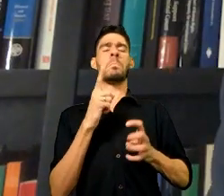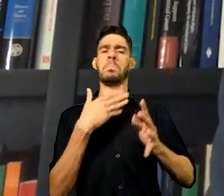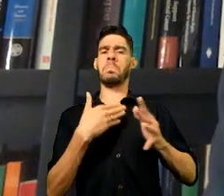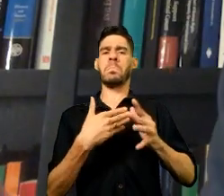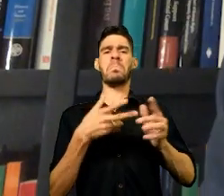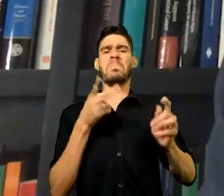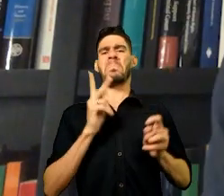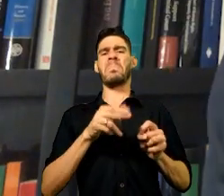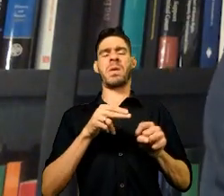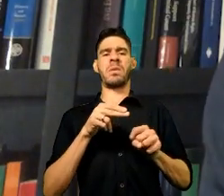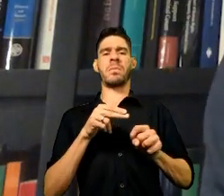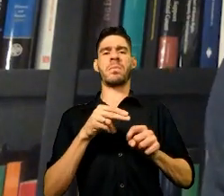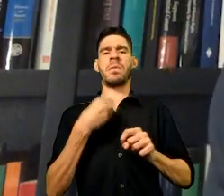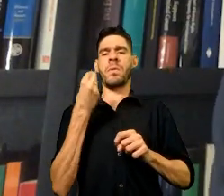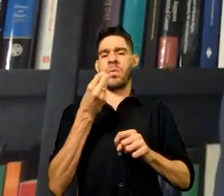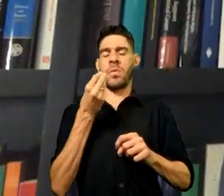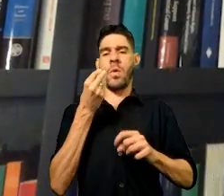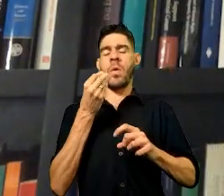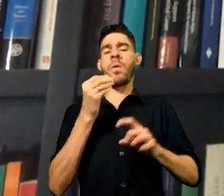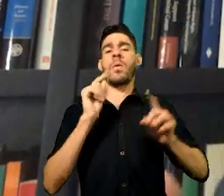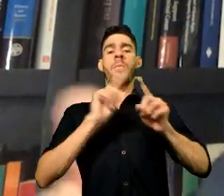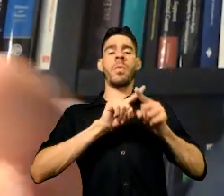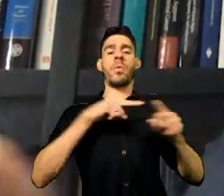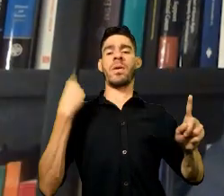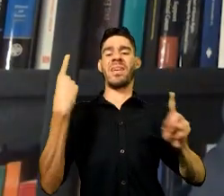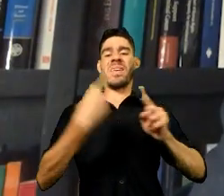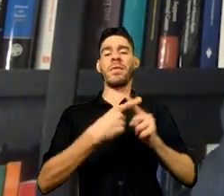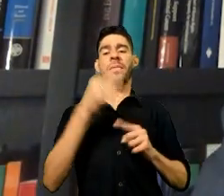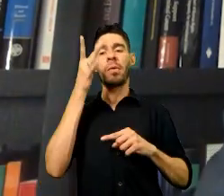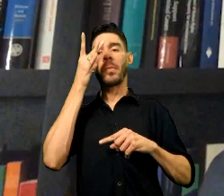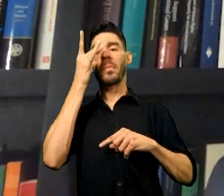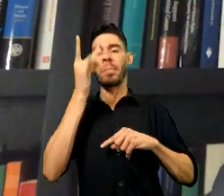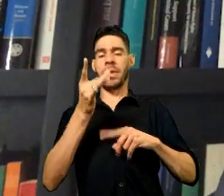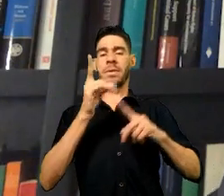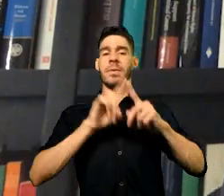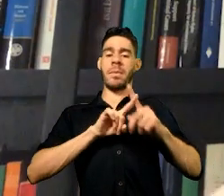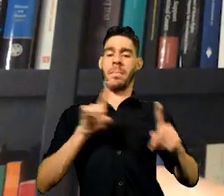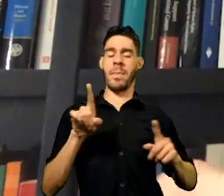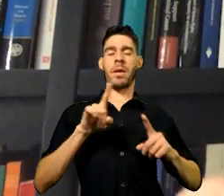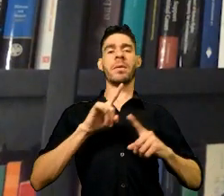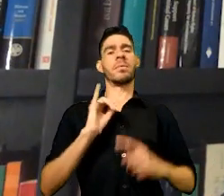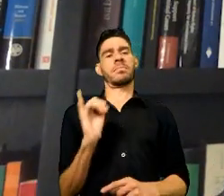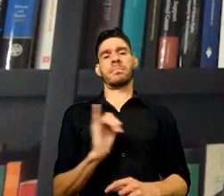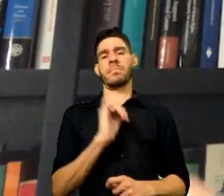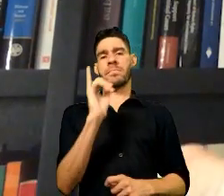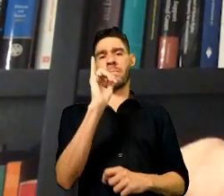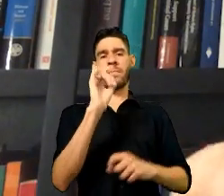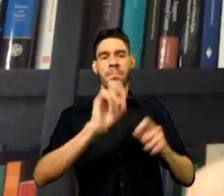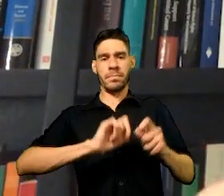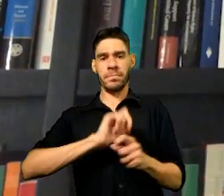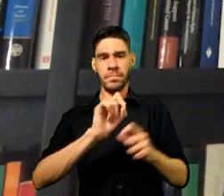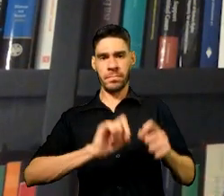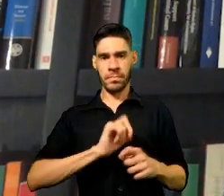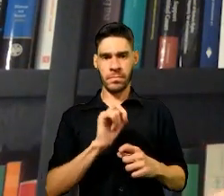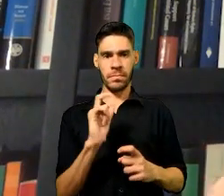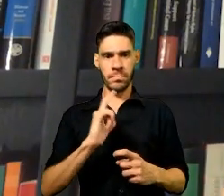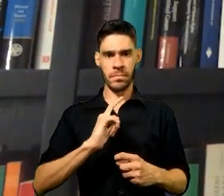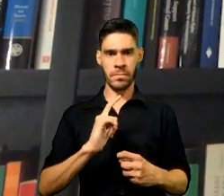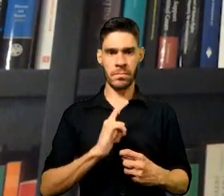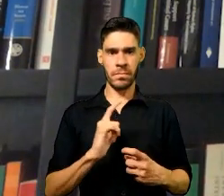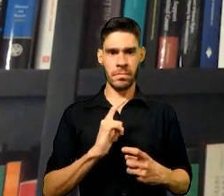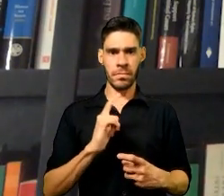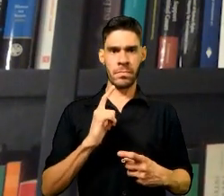quando os atos são realizados no modo presencial. No entanto, é